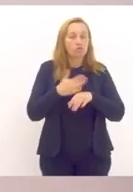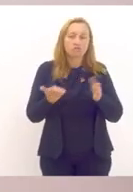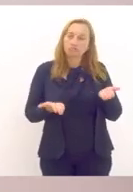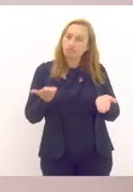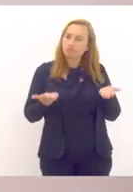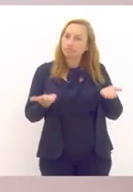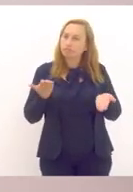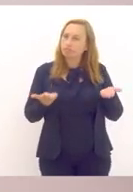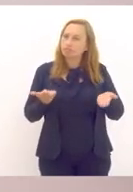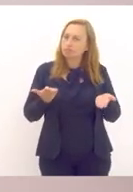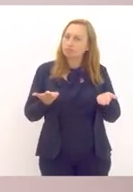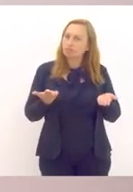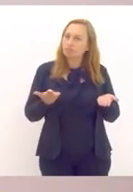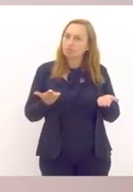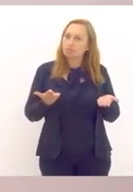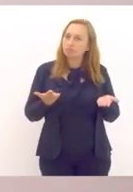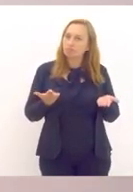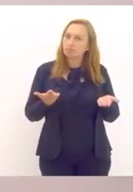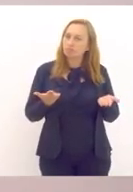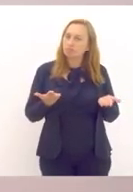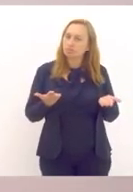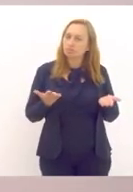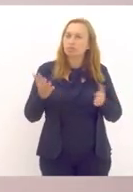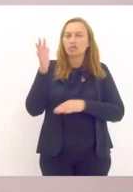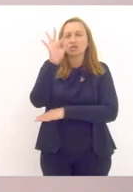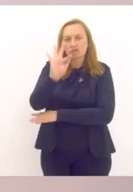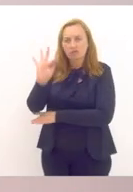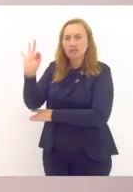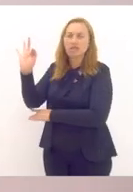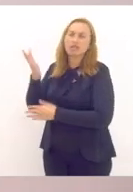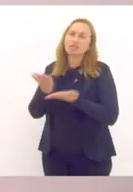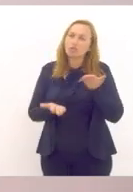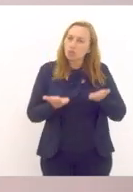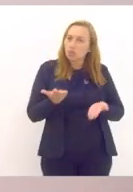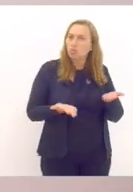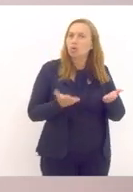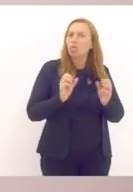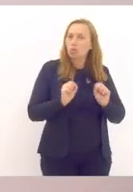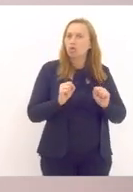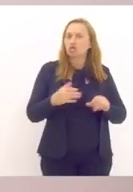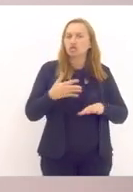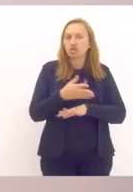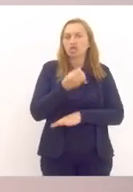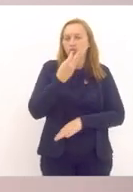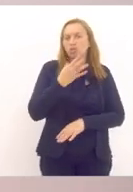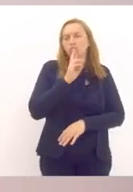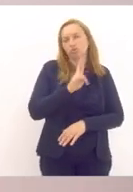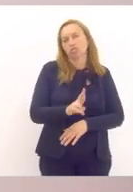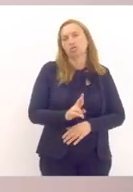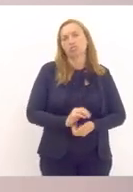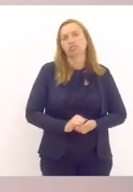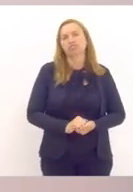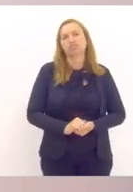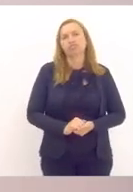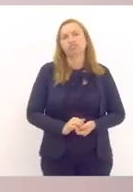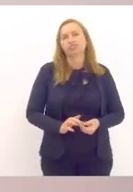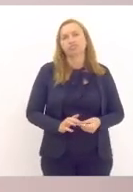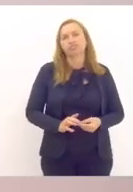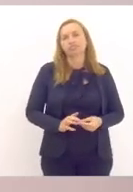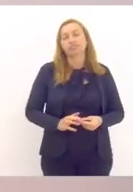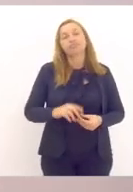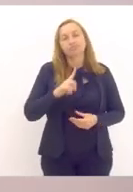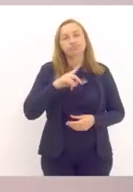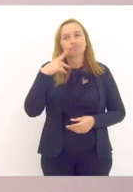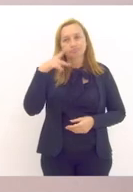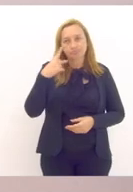equilibrada, uma conversa federativa equilibrada, a gente pode chegar nesse bom termo, ou seja, ter